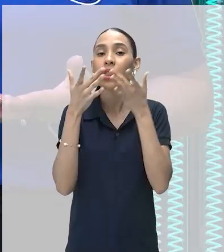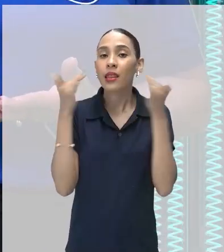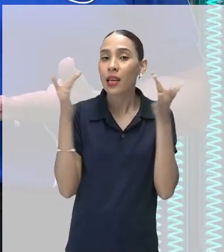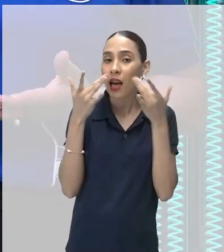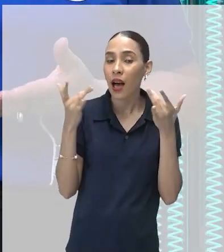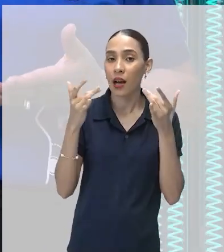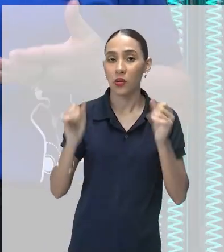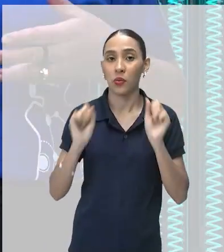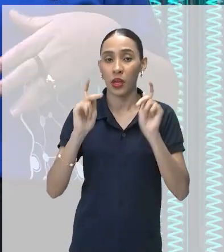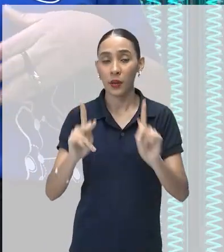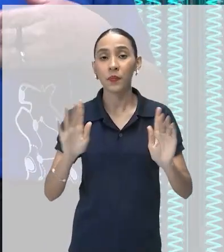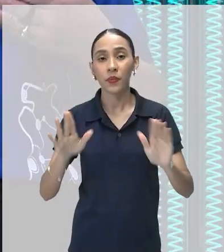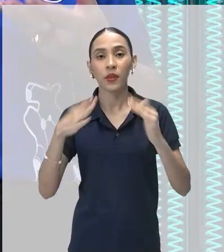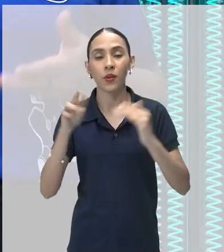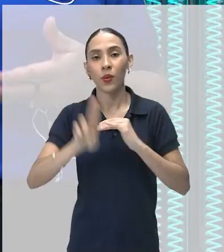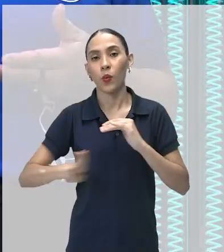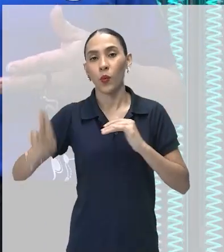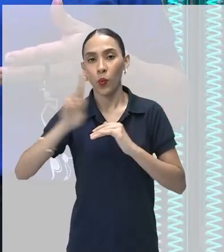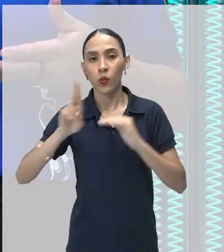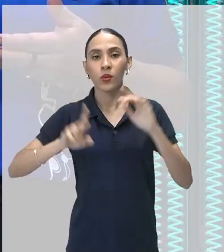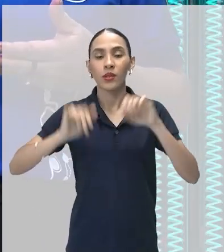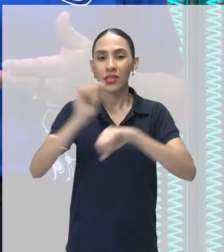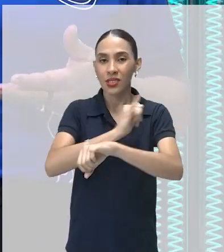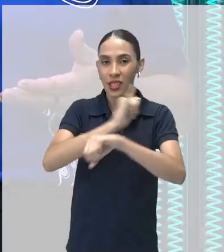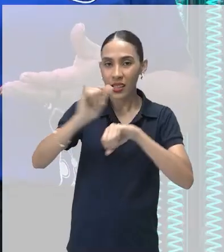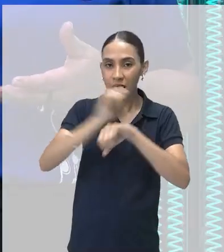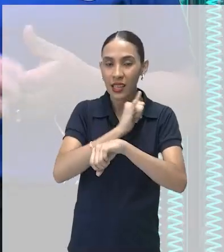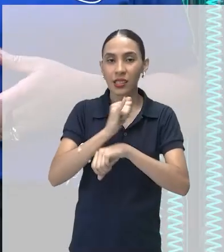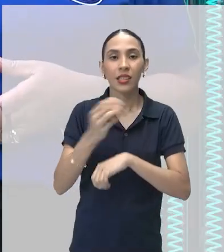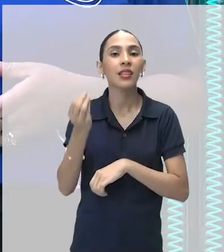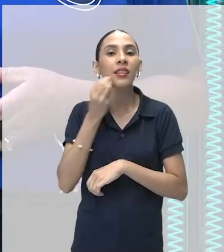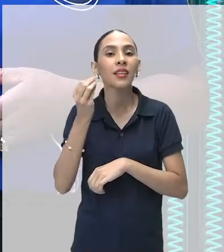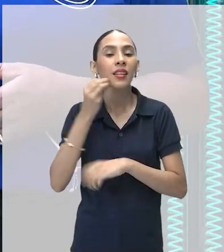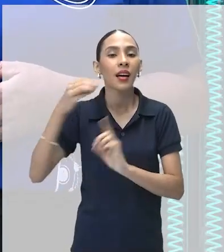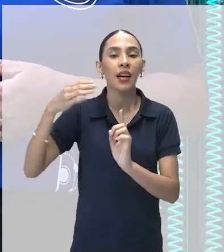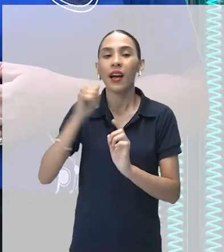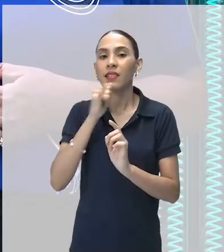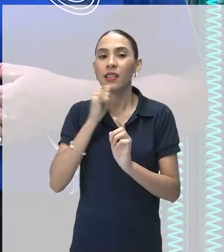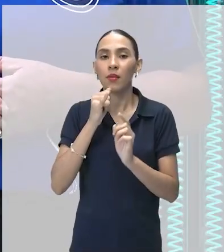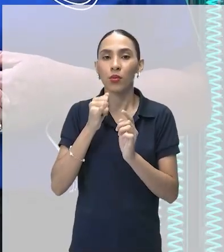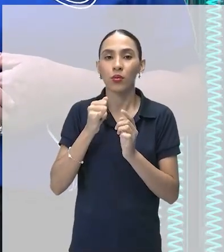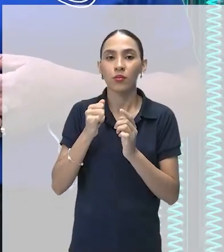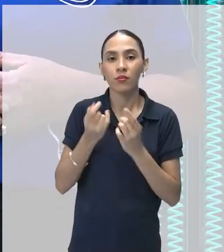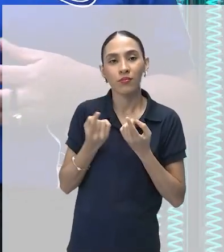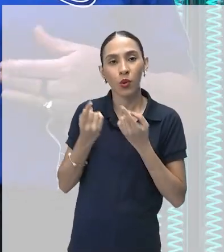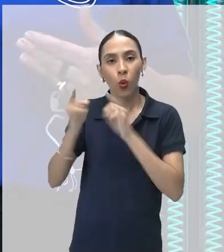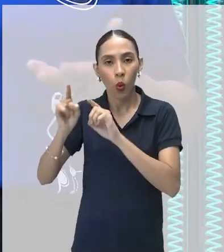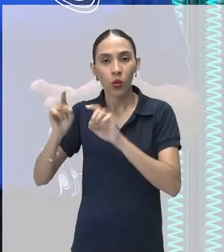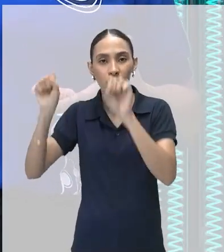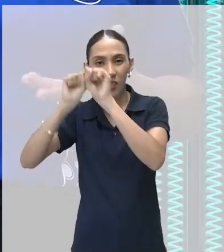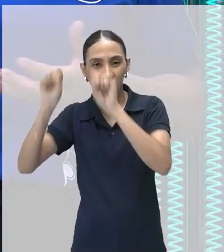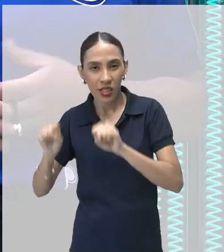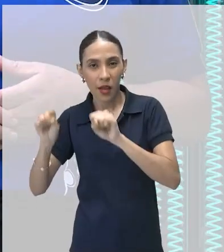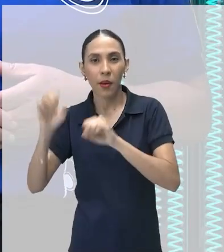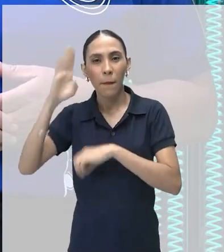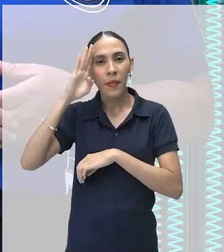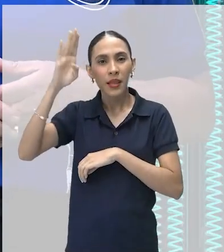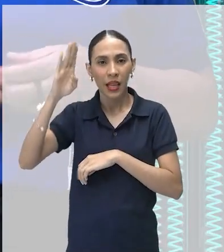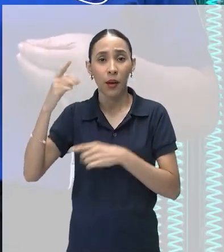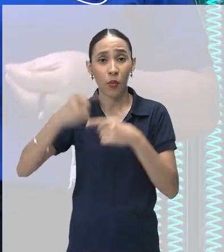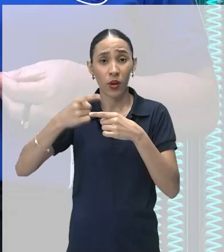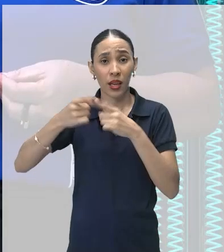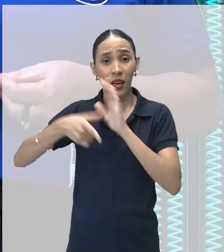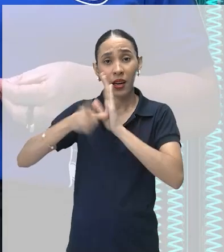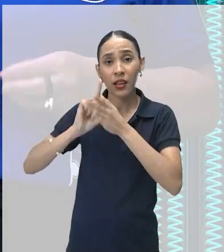teatro, certo? Então, eles usam esses artifícios para driblar a questão dos militares, que os militares faziam essa censura.